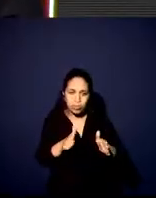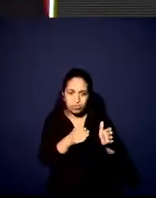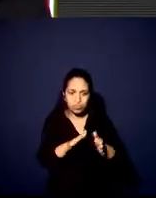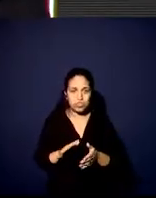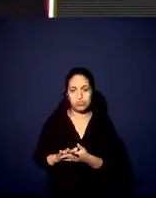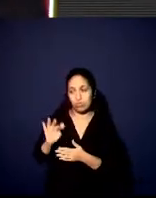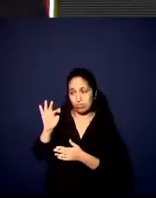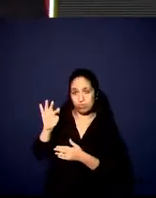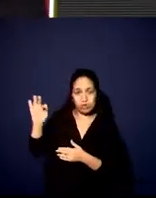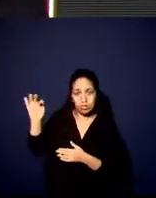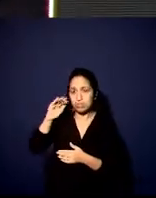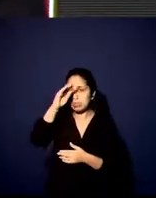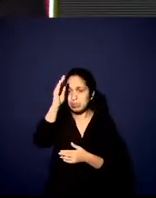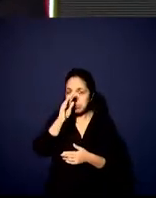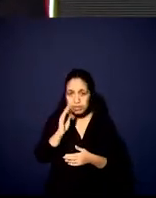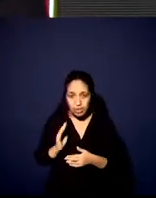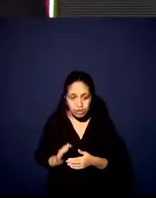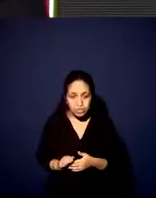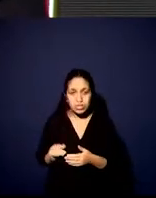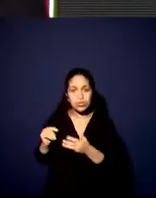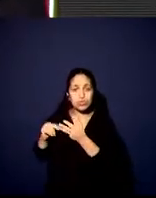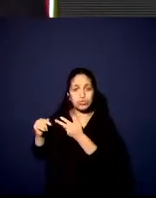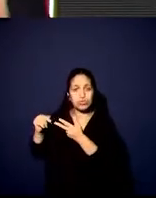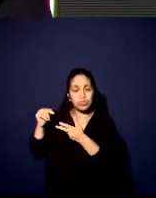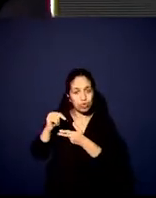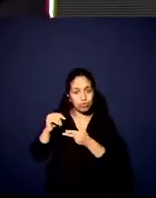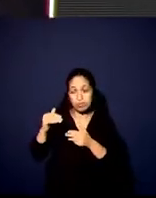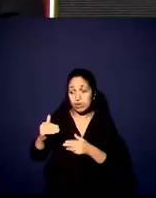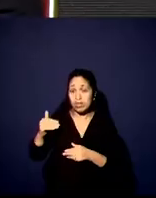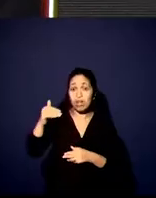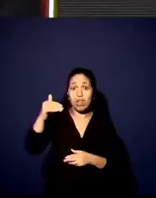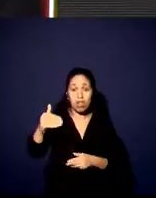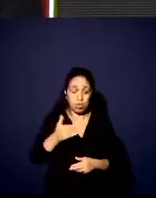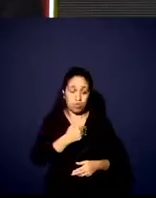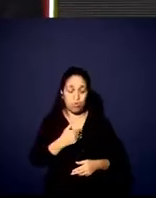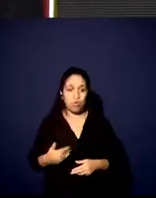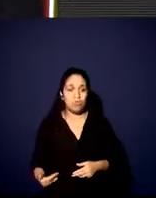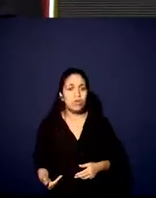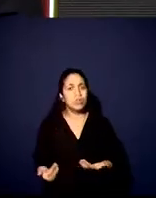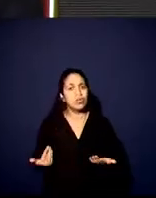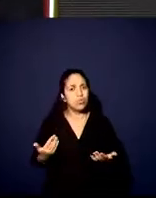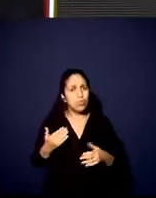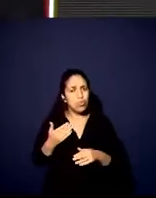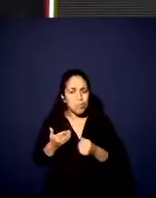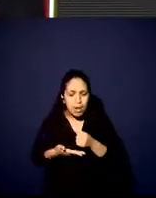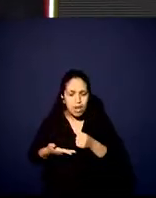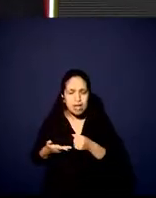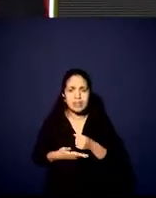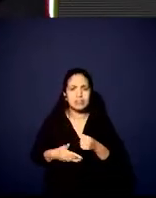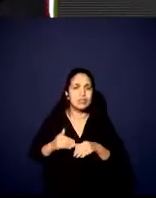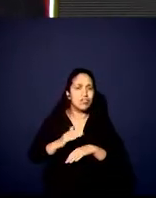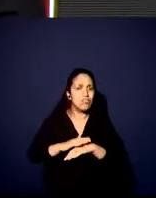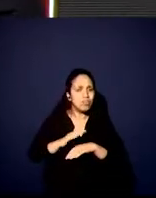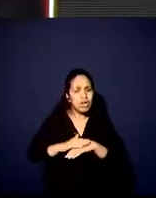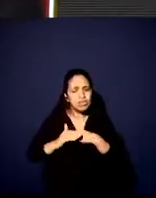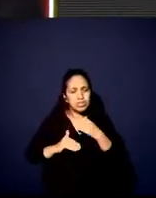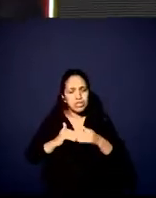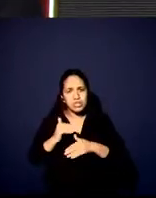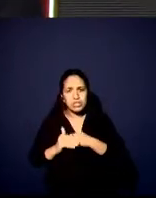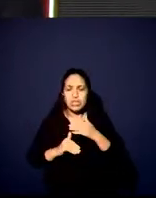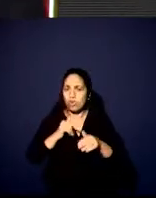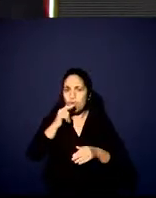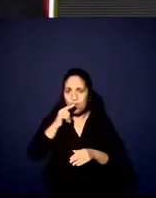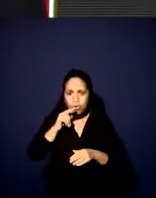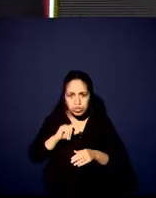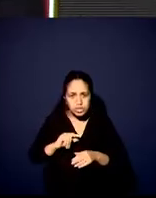Brasil e todos os setores para que tão logo o governo tem a sua base construída e ele vai ter tempo para isso a gente possa colocar